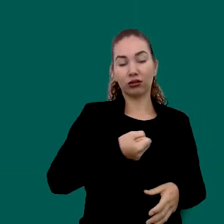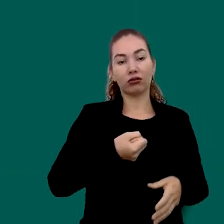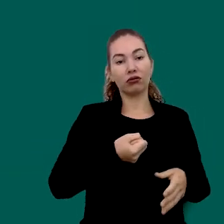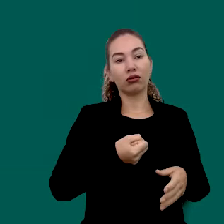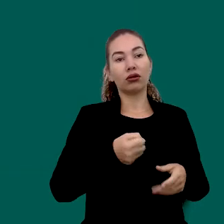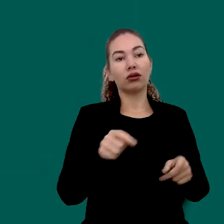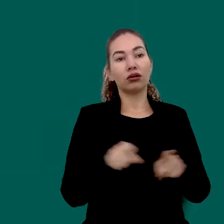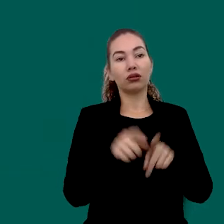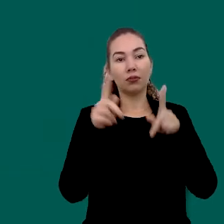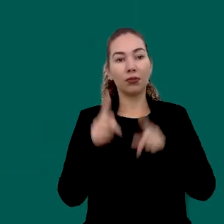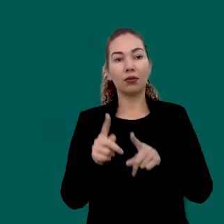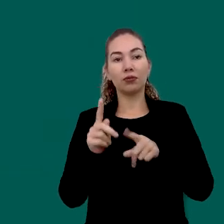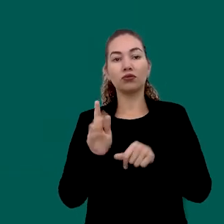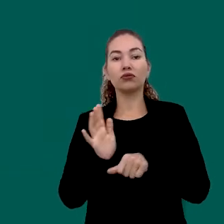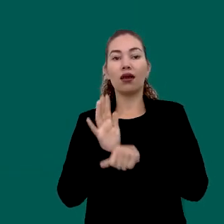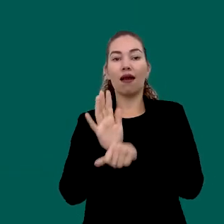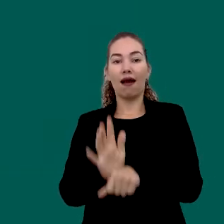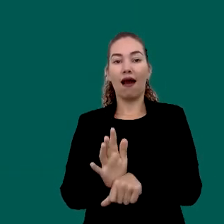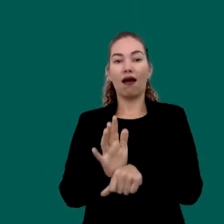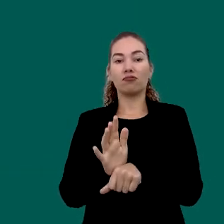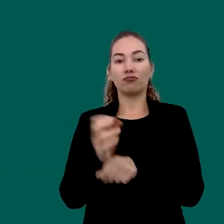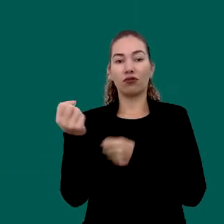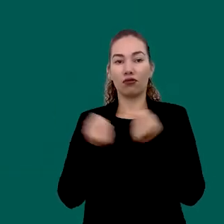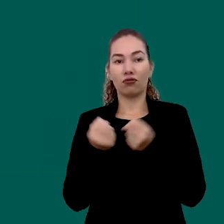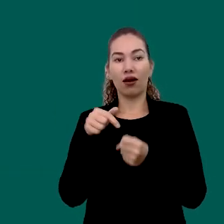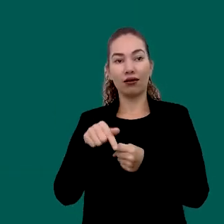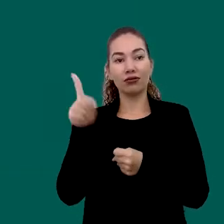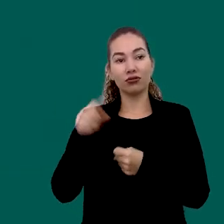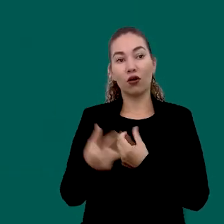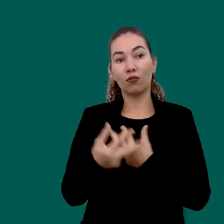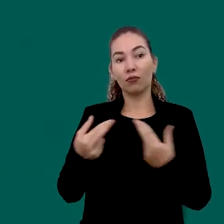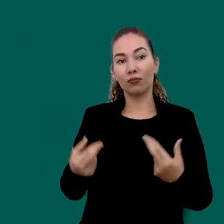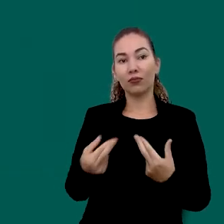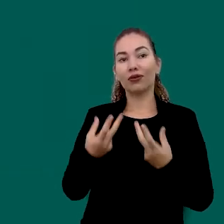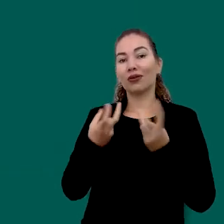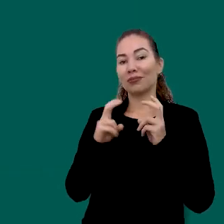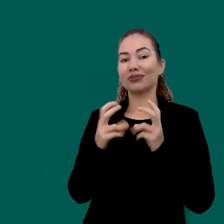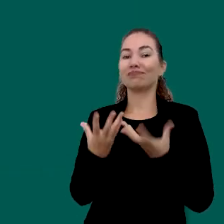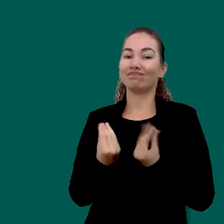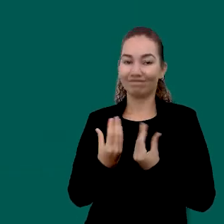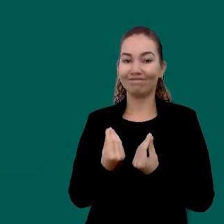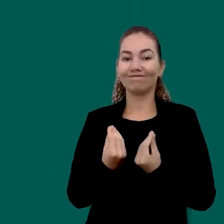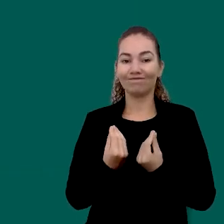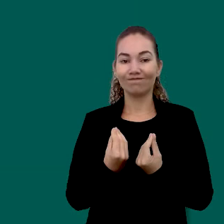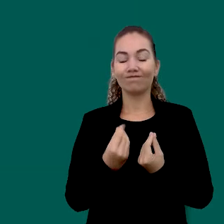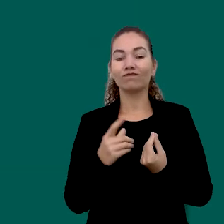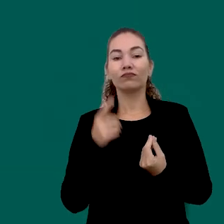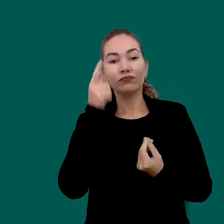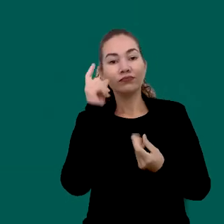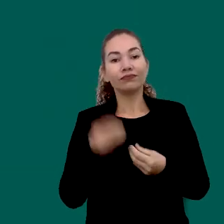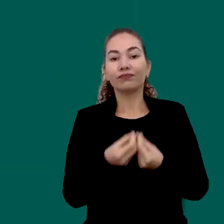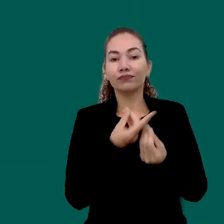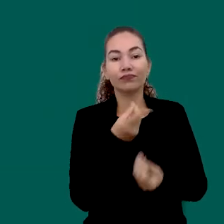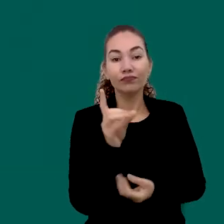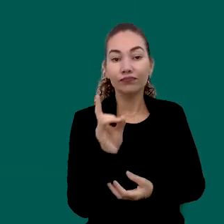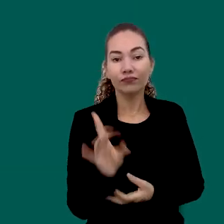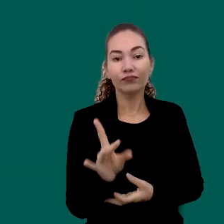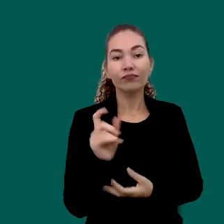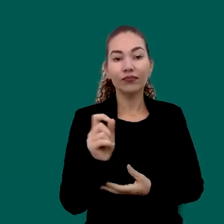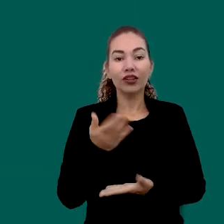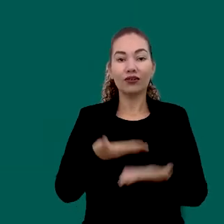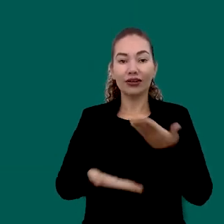pessoas que auxiliam a levar as compras no carro. Isso é algo que o pessoal verifica muito. Então, a gente está conseguindo entregar não só